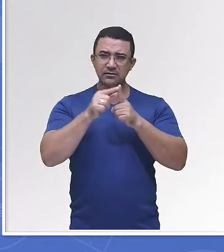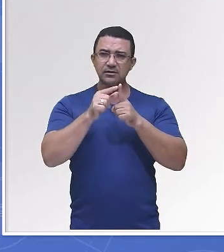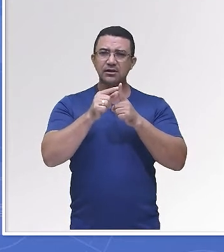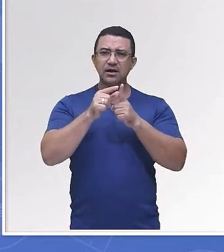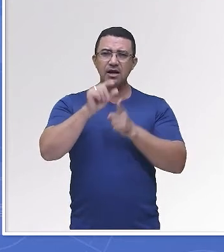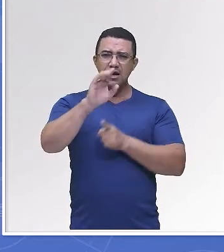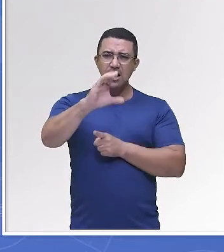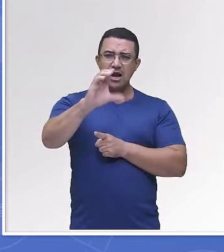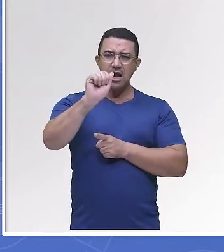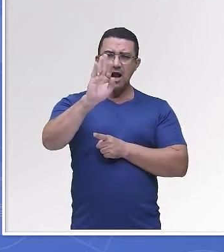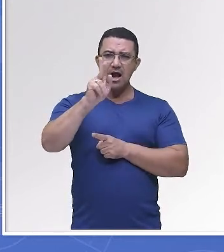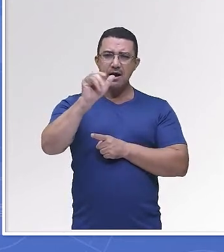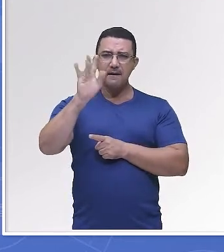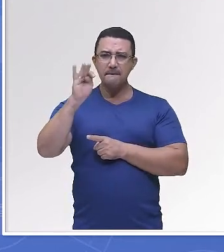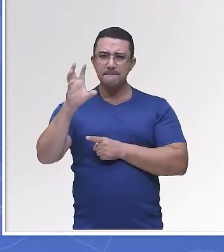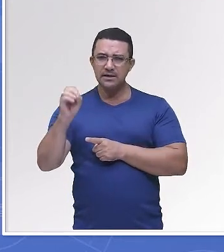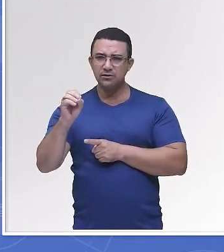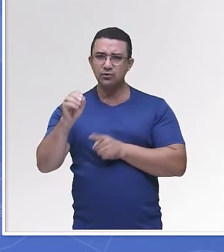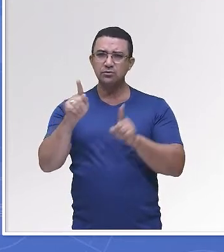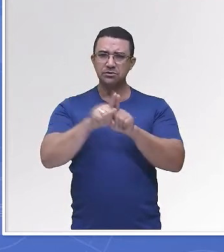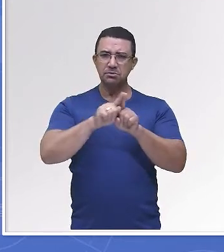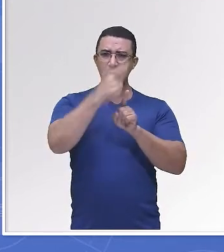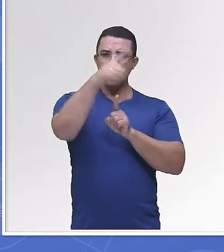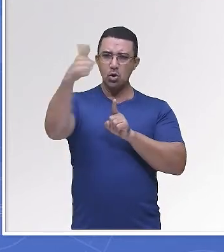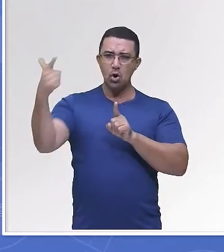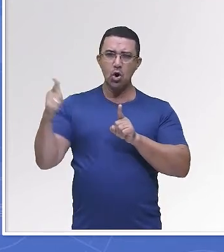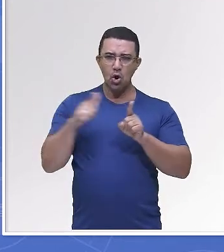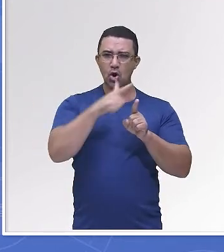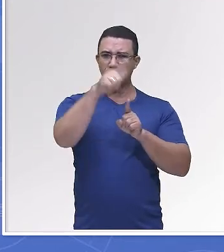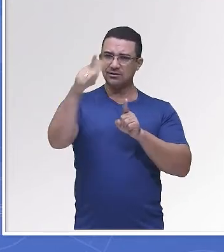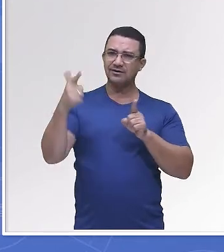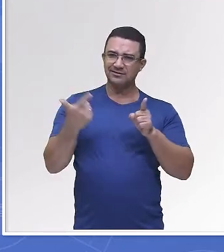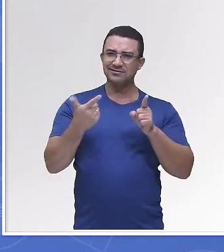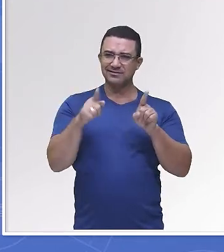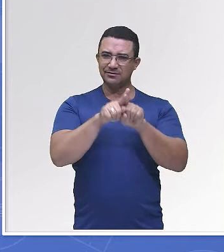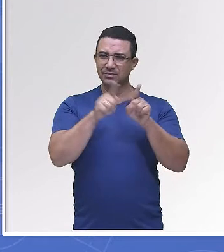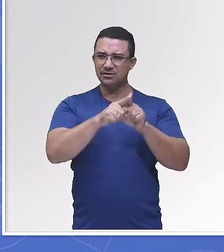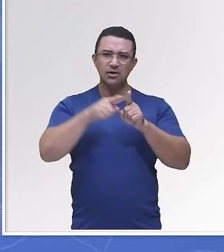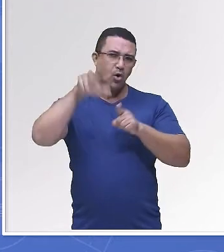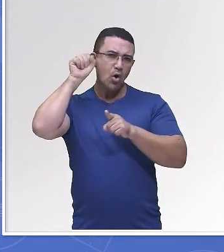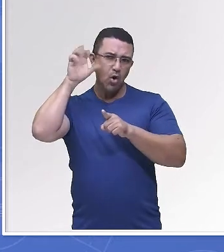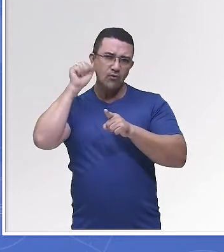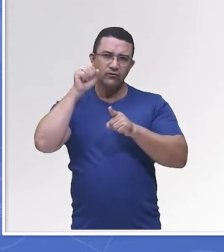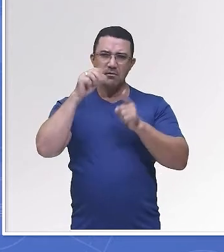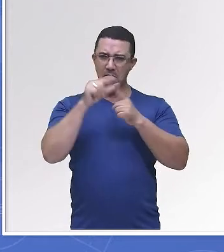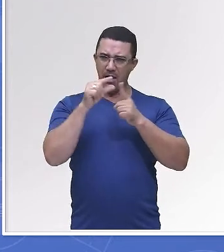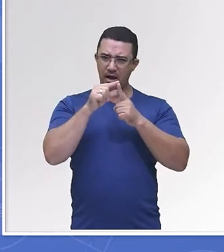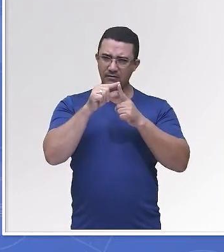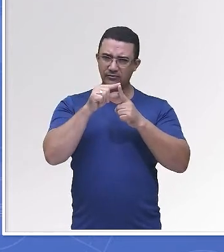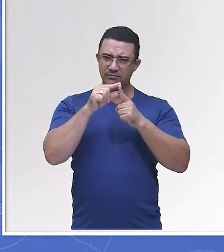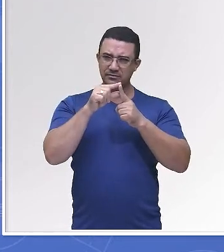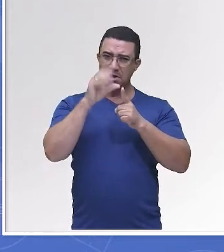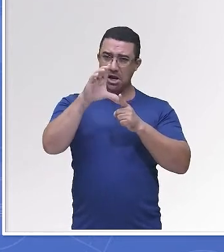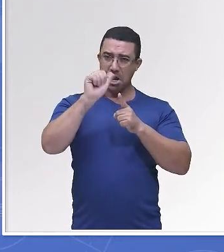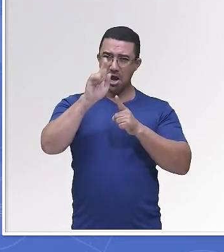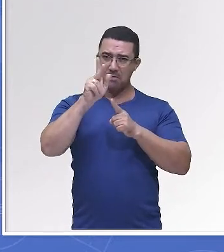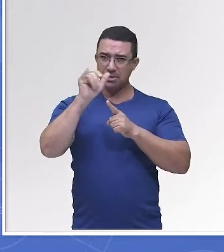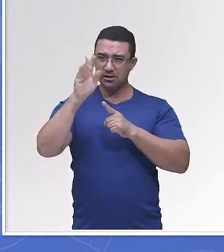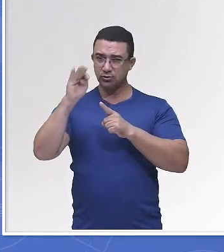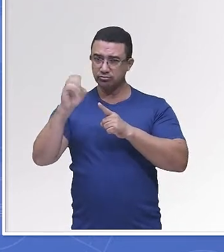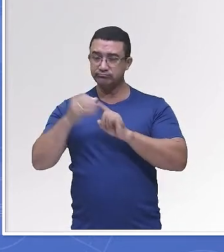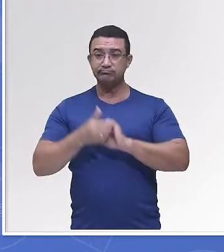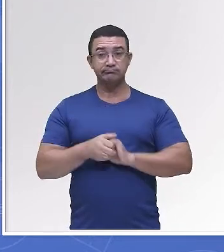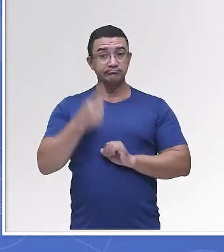que se arrastavam pastosas. Bom, gente, embora o ambiente aqui indicado nesse trecho de